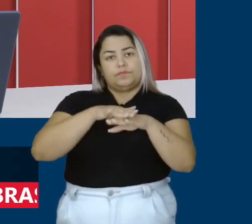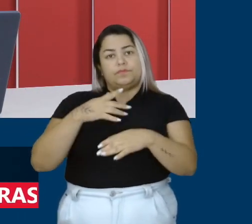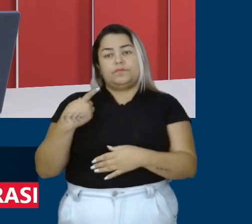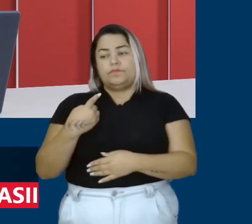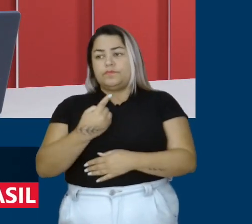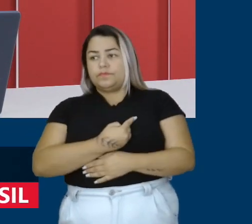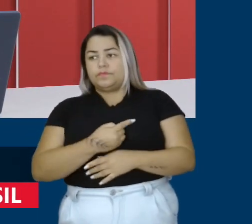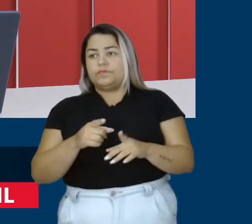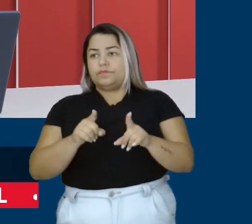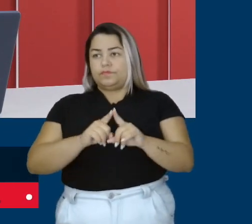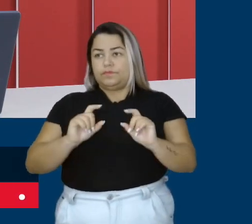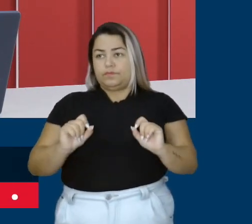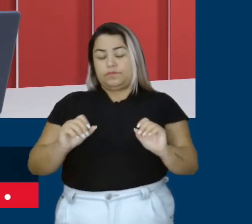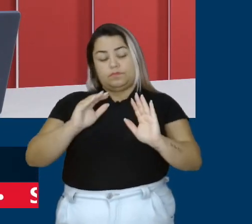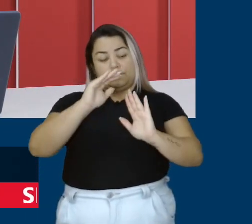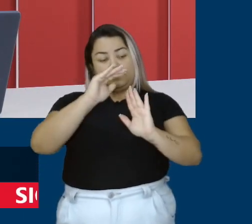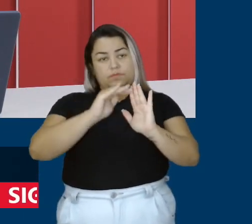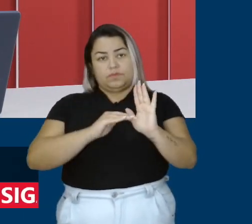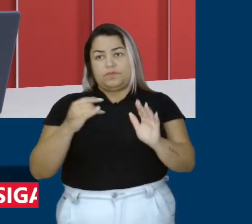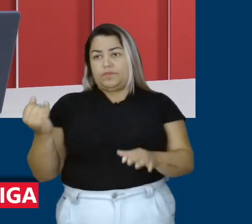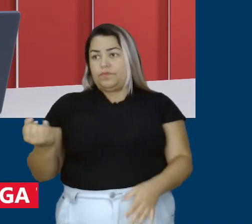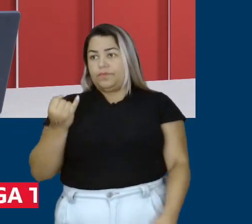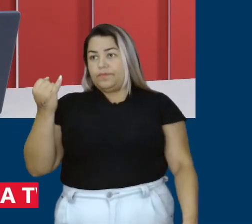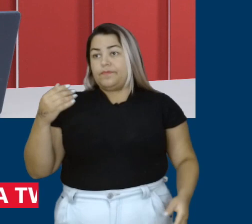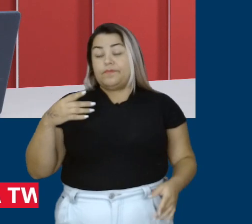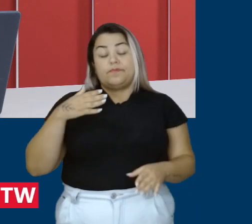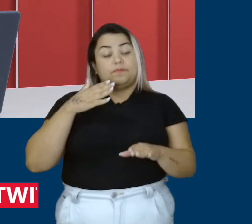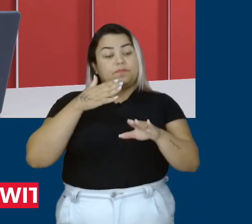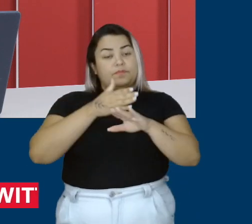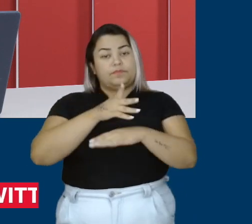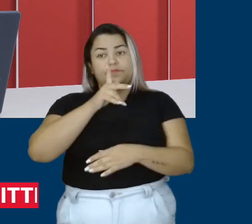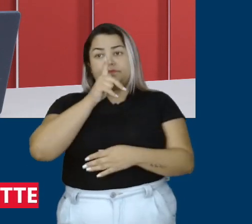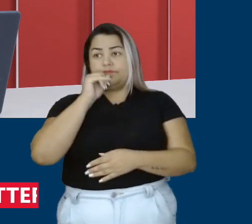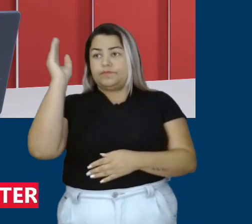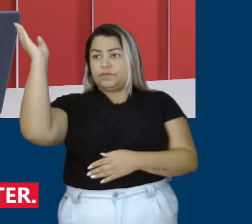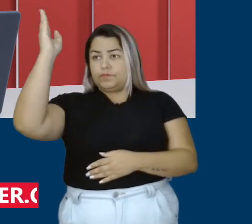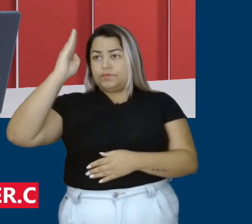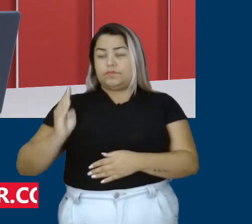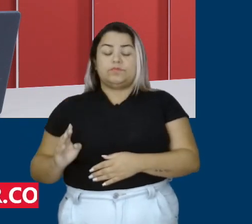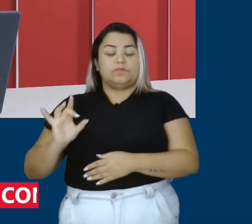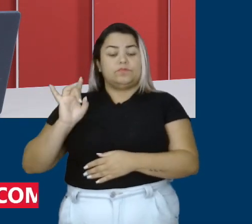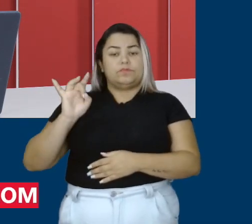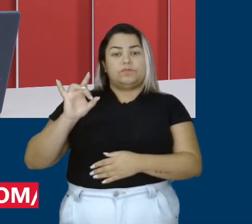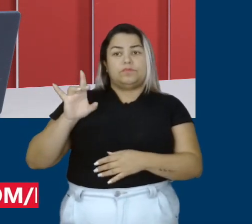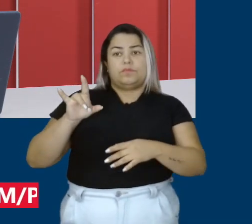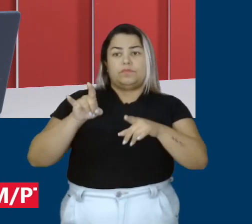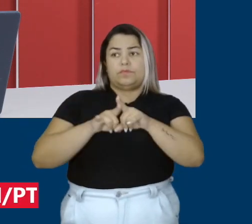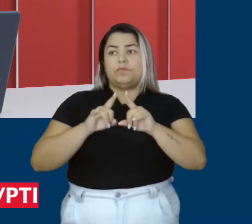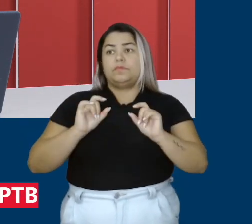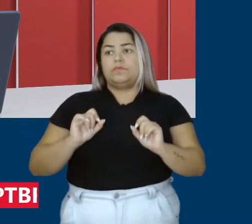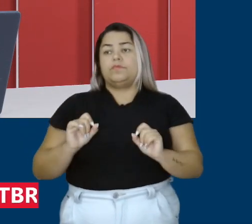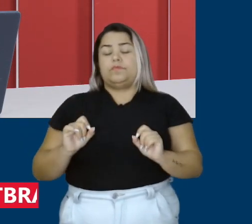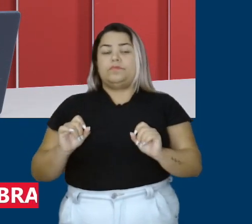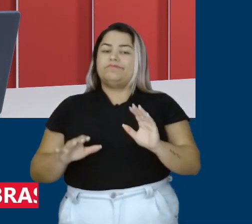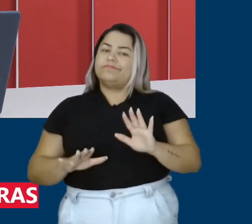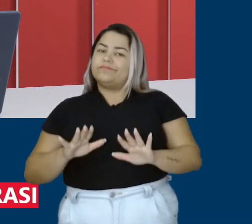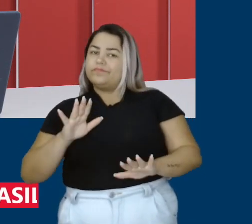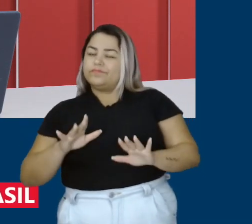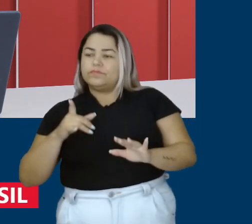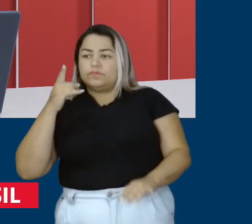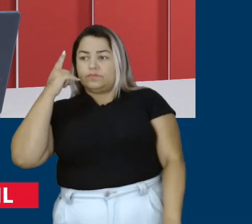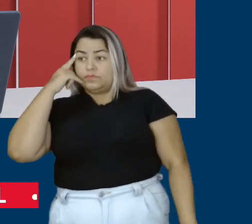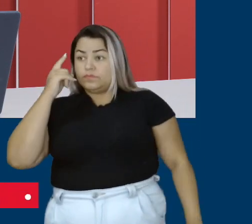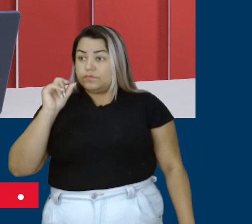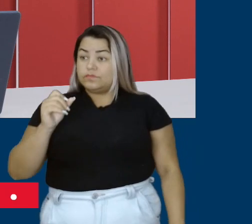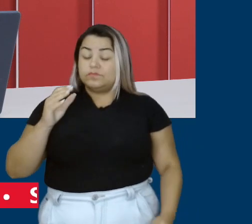trazer esses pontos aí tão importantes do acesso à água, né, no Brasil, não só no semiárido, que a gente fica ali às vezes só pensando